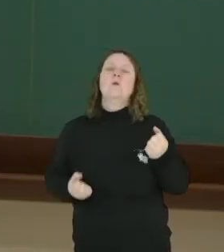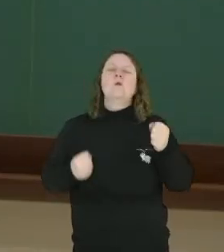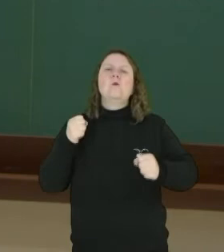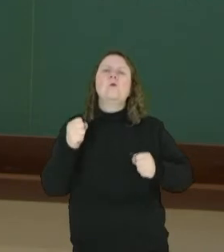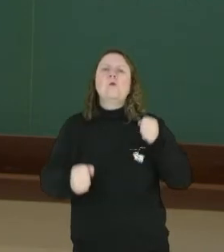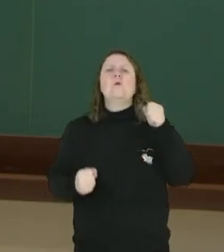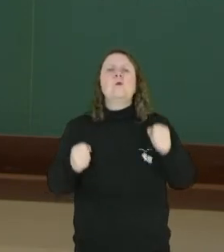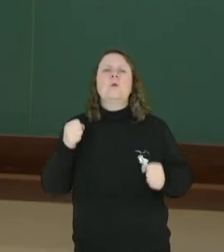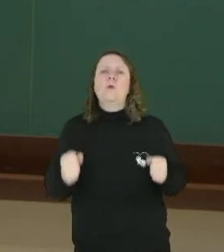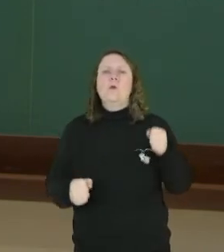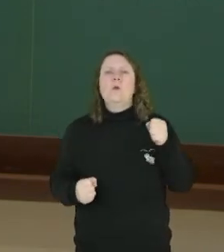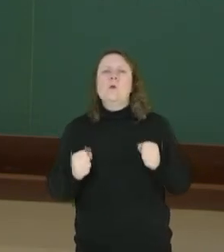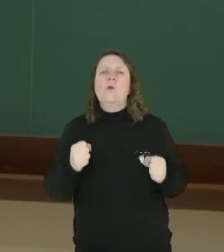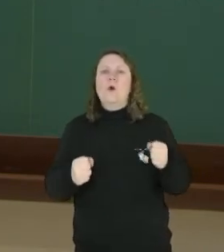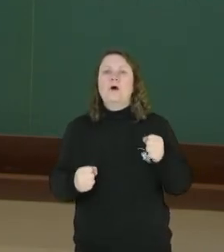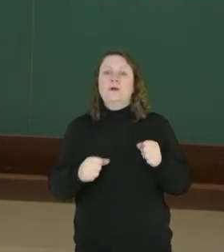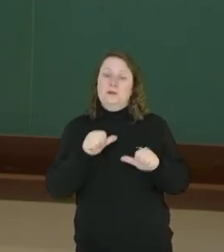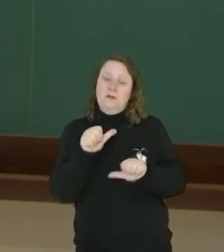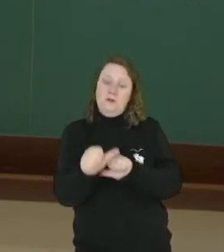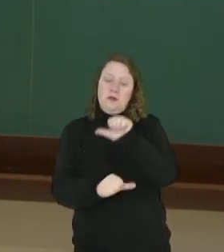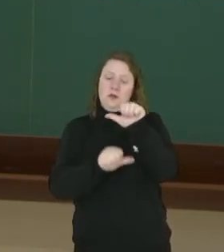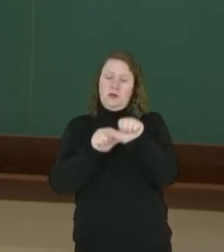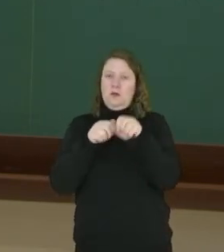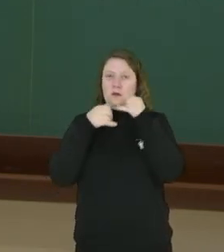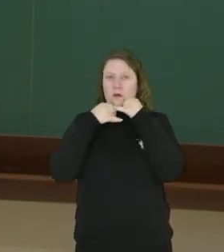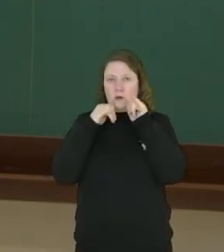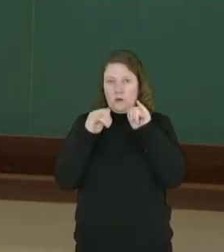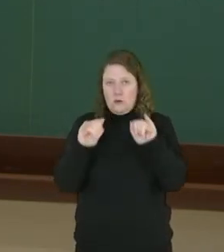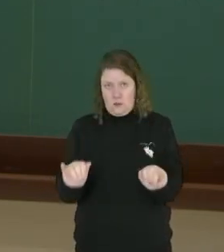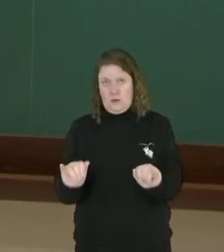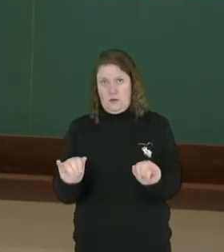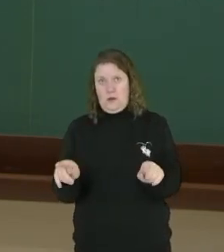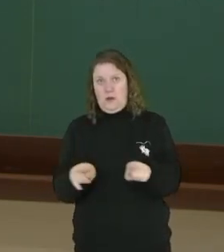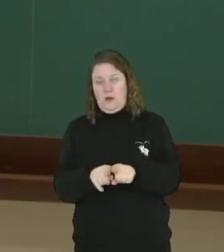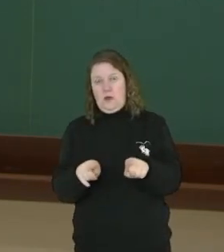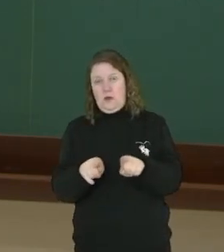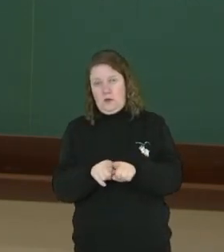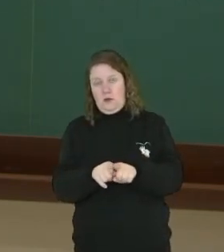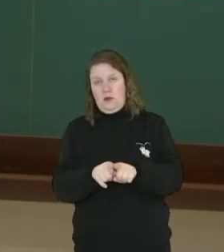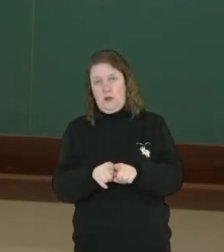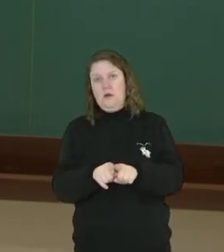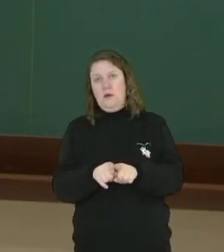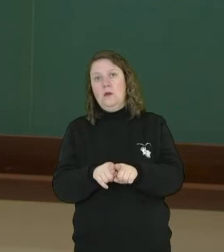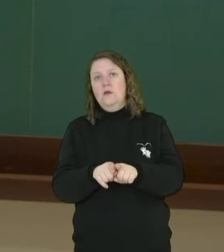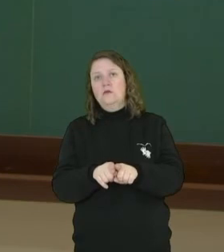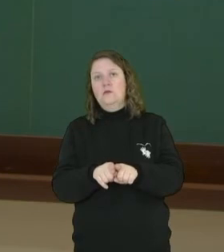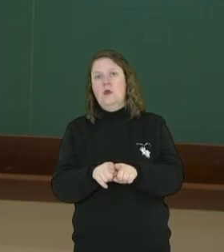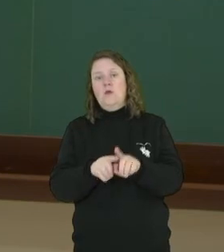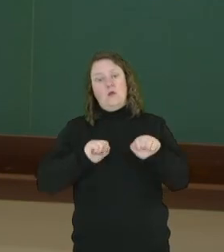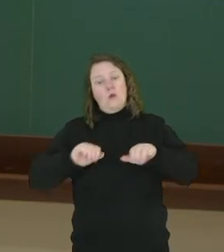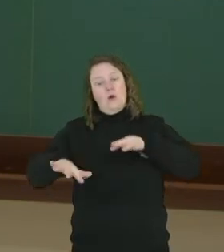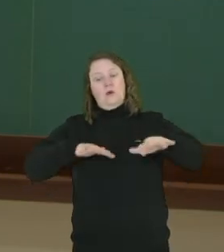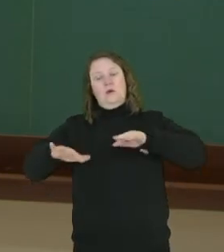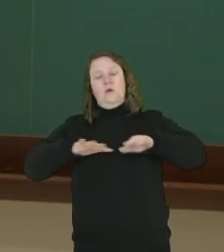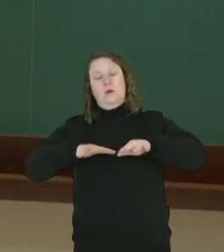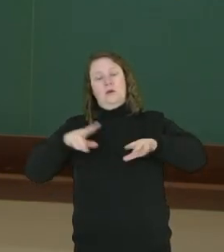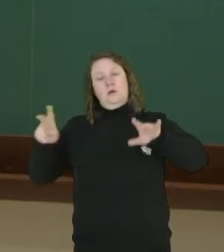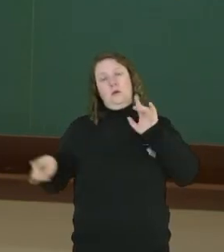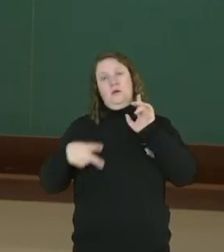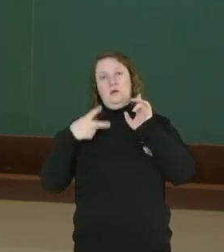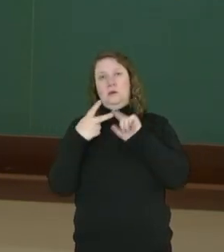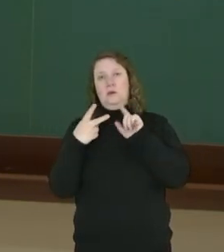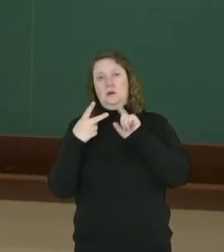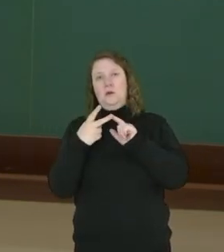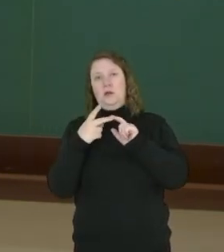está transformando parte daquela energia em energia trabalho, movimento e também energia